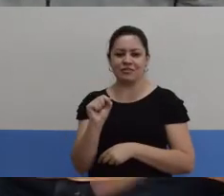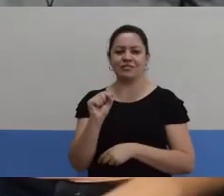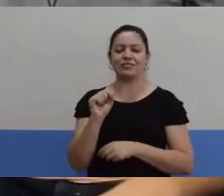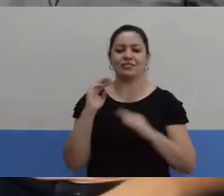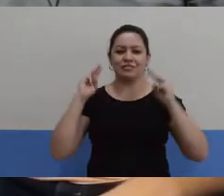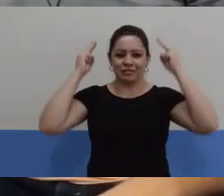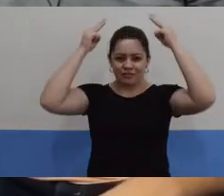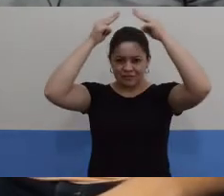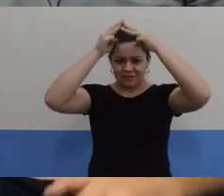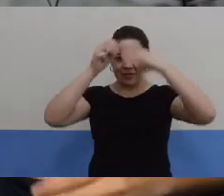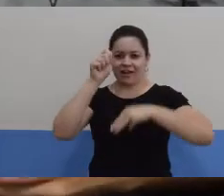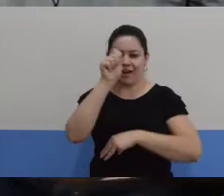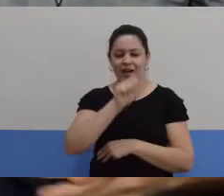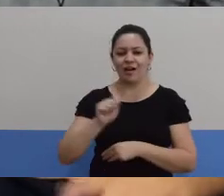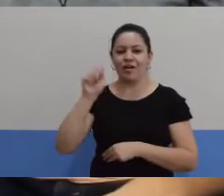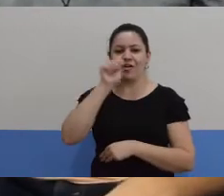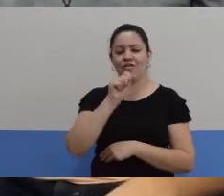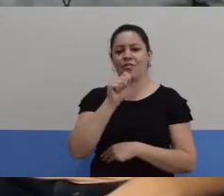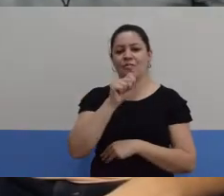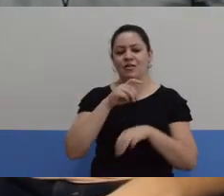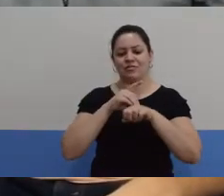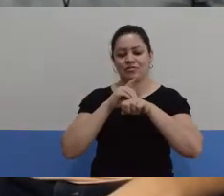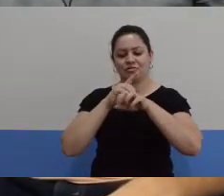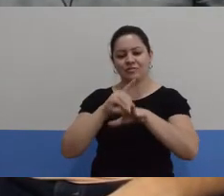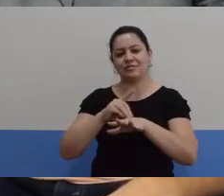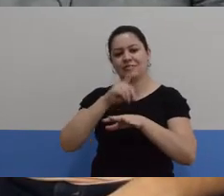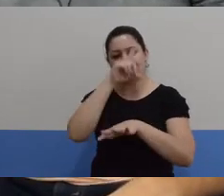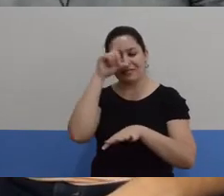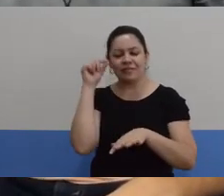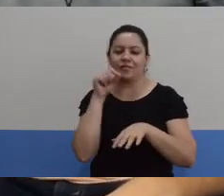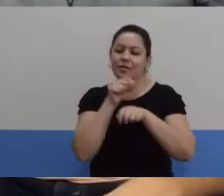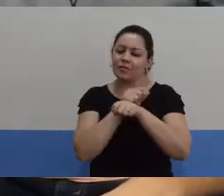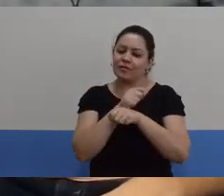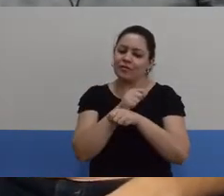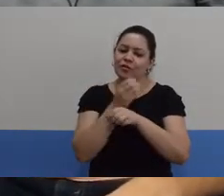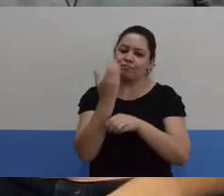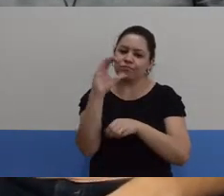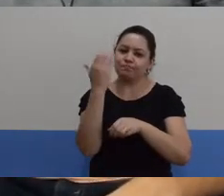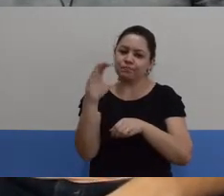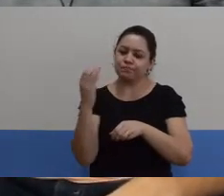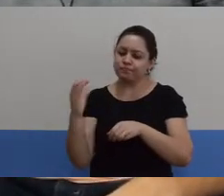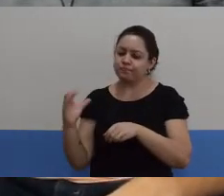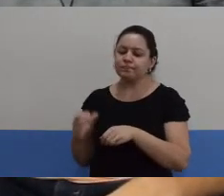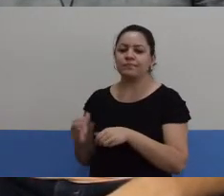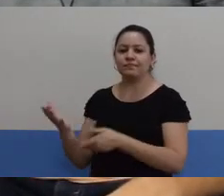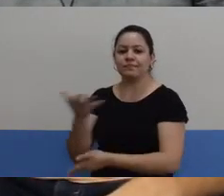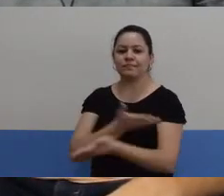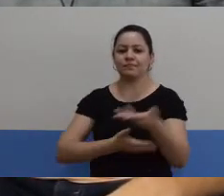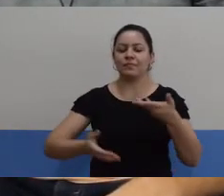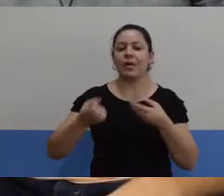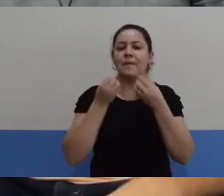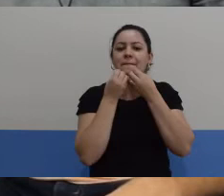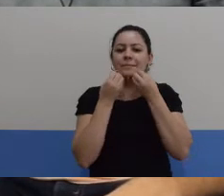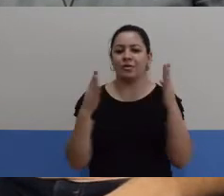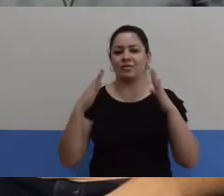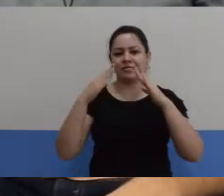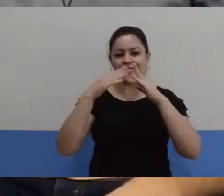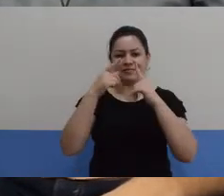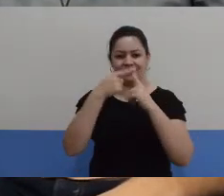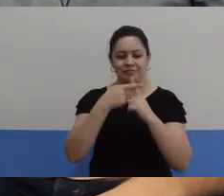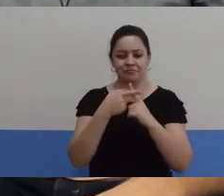arroba Diopuava, vamos compartilhar coisas boas da nossa igreja. Mais alguma interação?